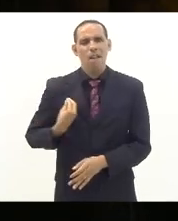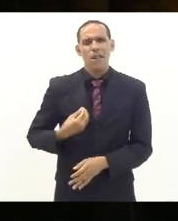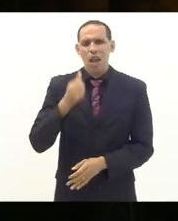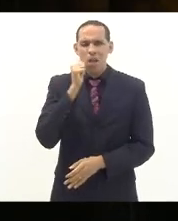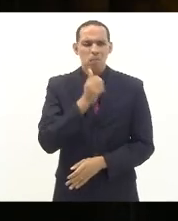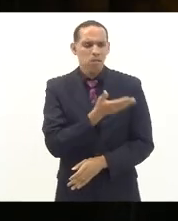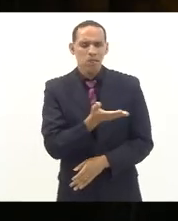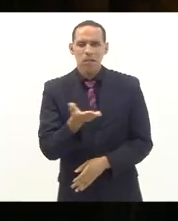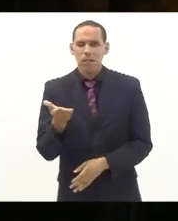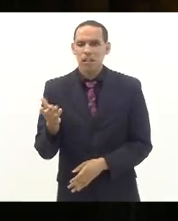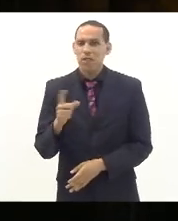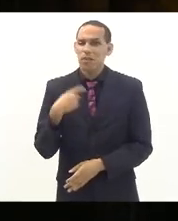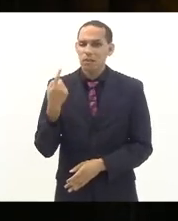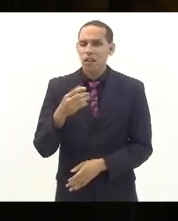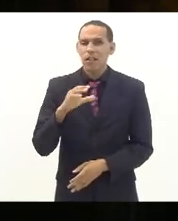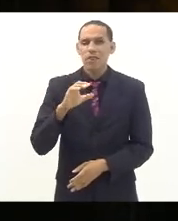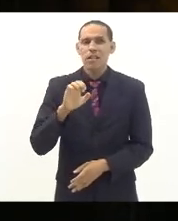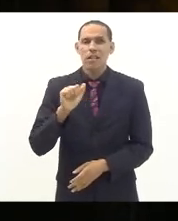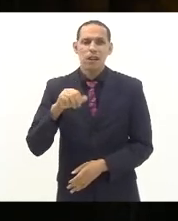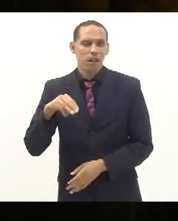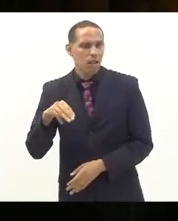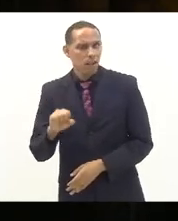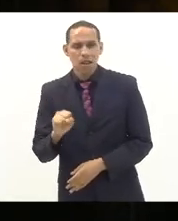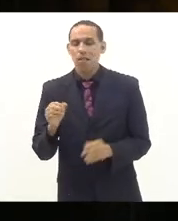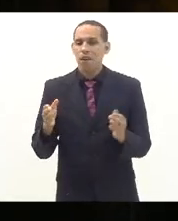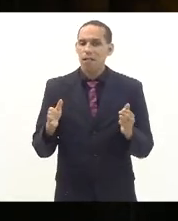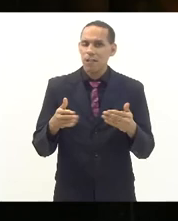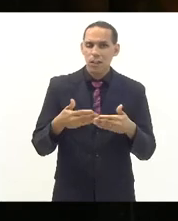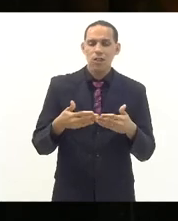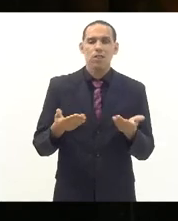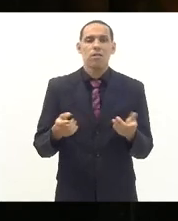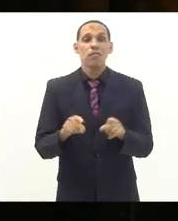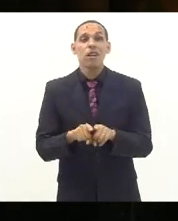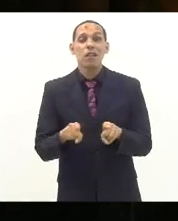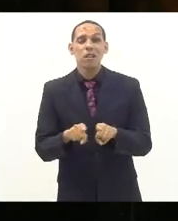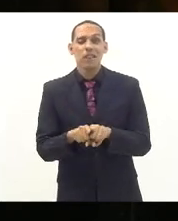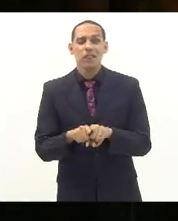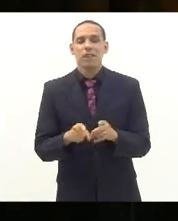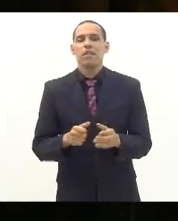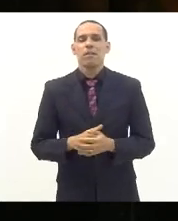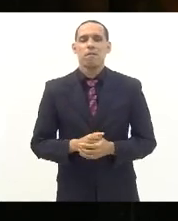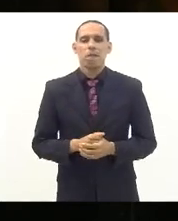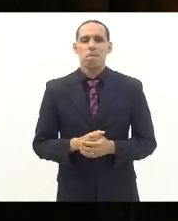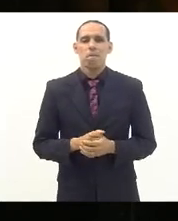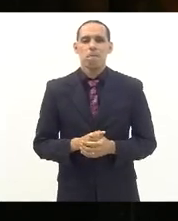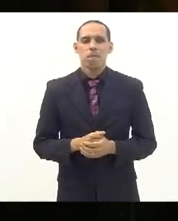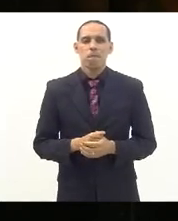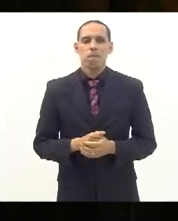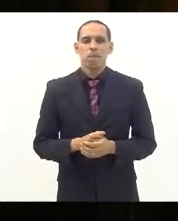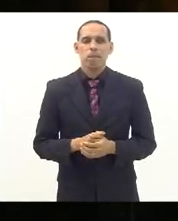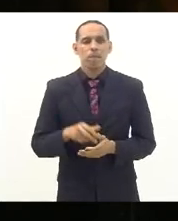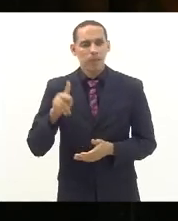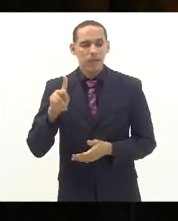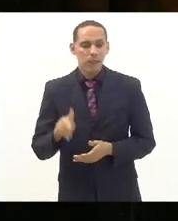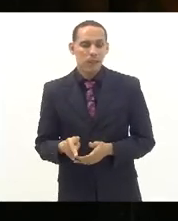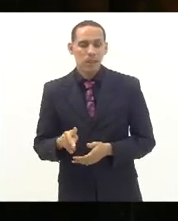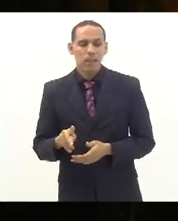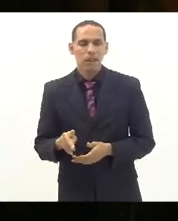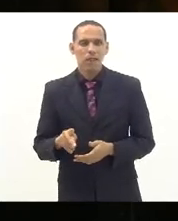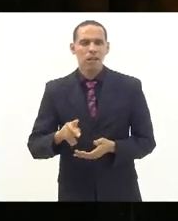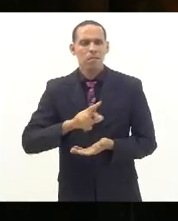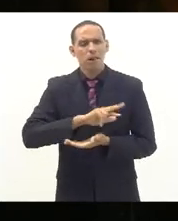a gente teve ser antes fechados a gente teve inclusive senhora presidenta várias situações